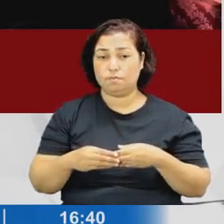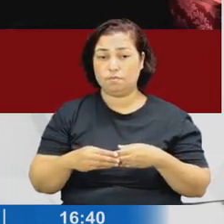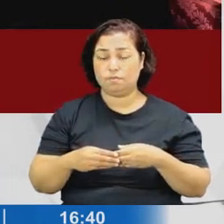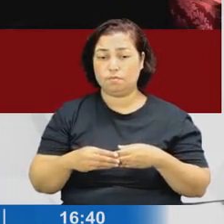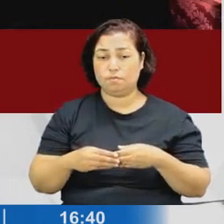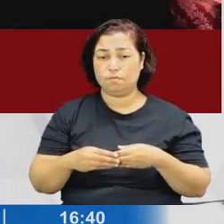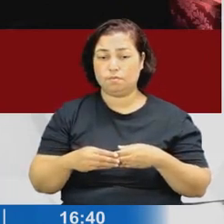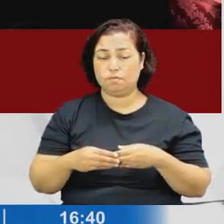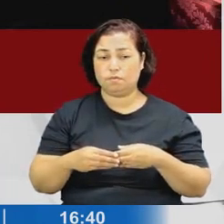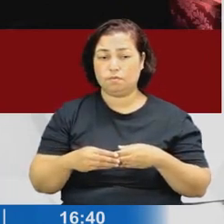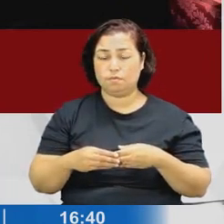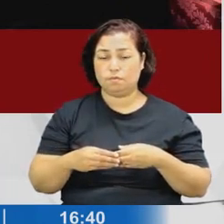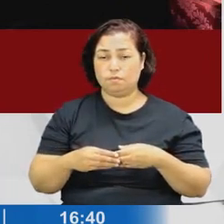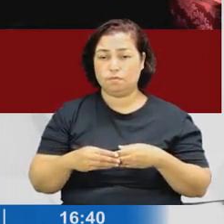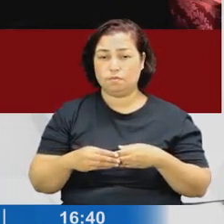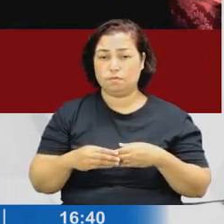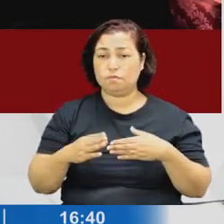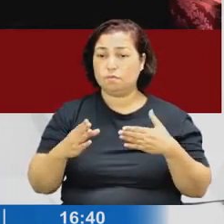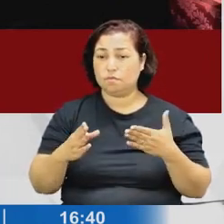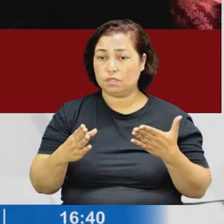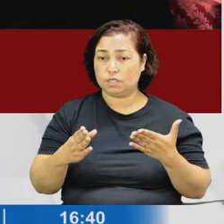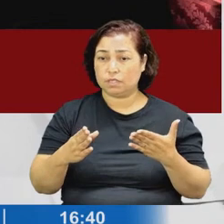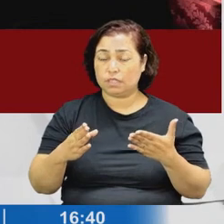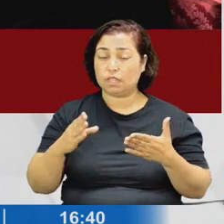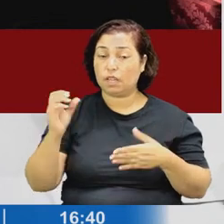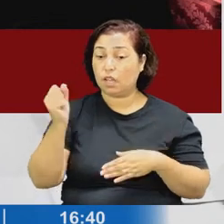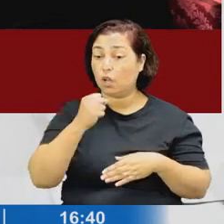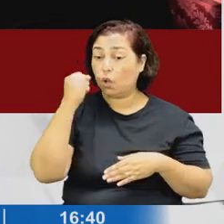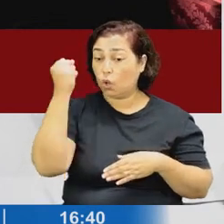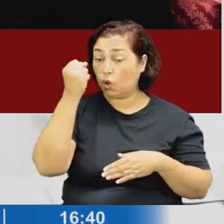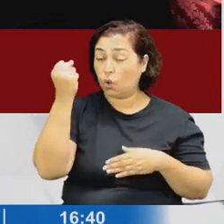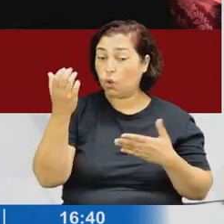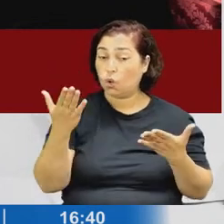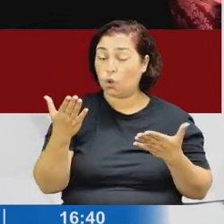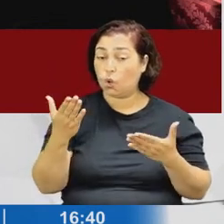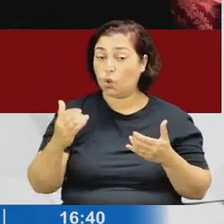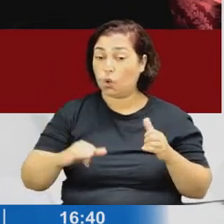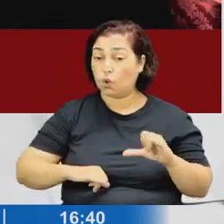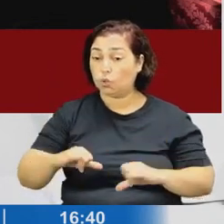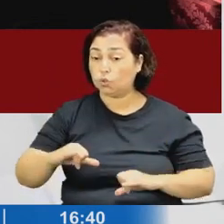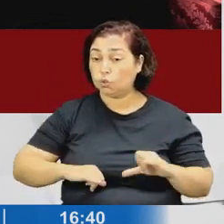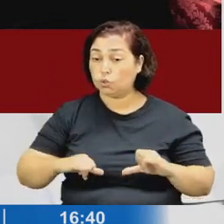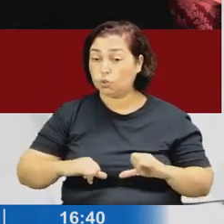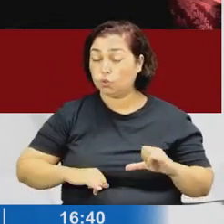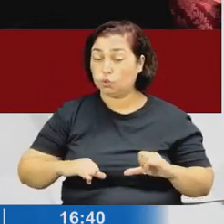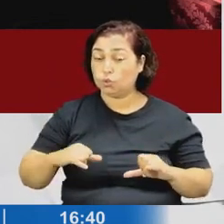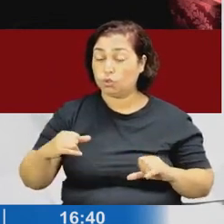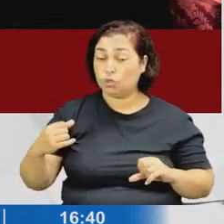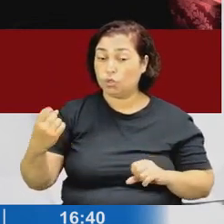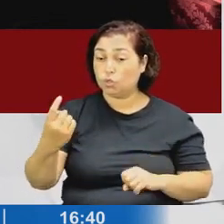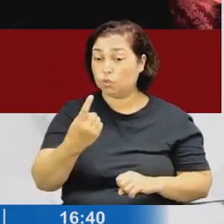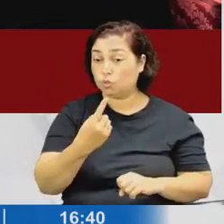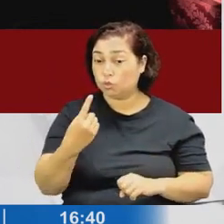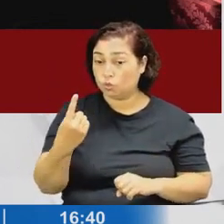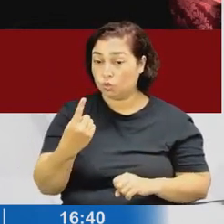o charme o herói ele lida com sofrimento sozinho ele é um protagonista